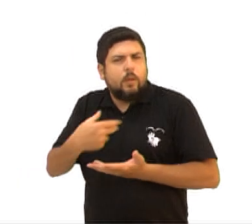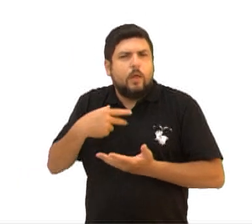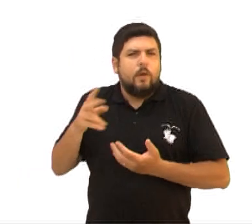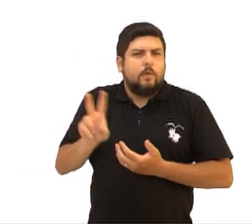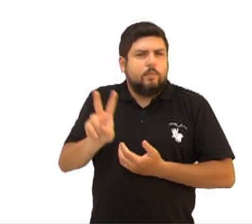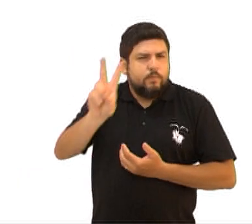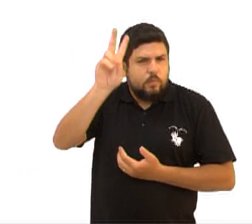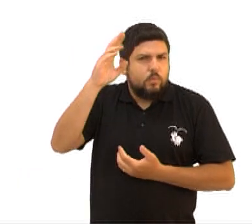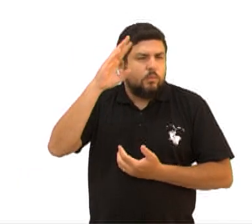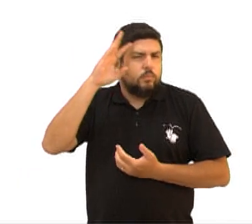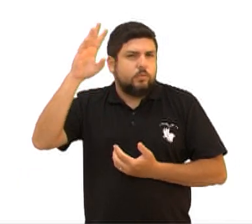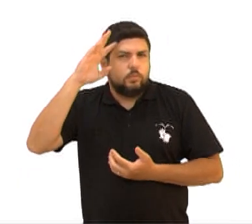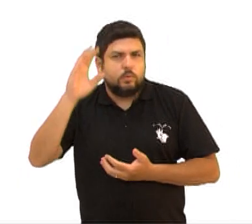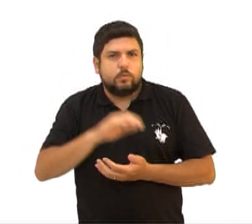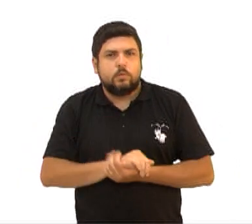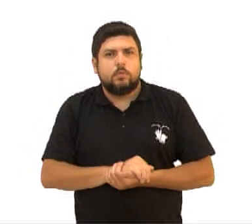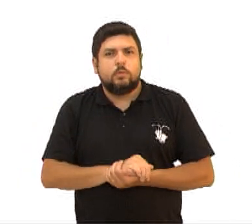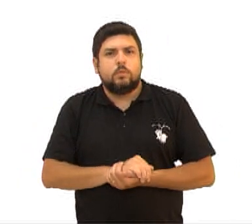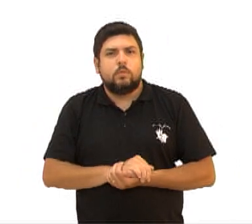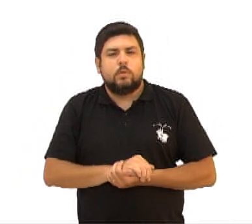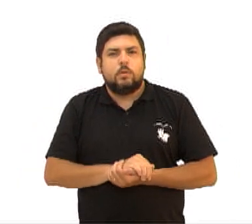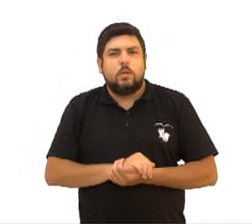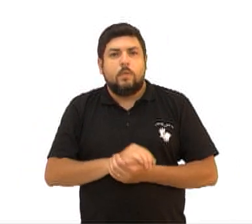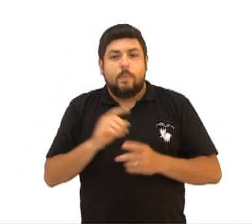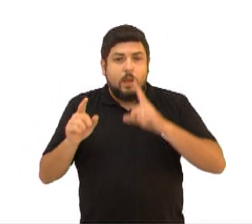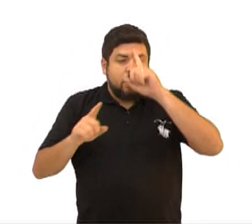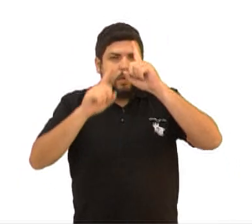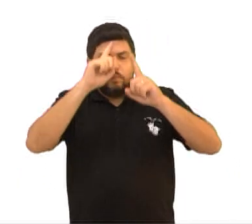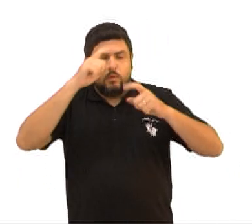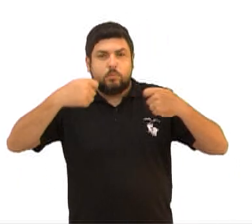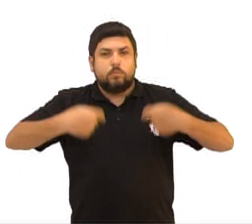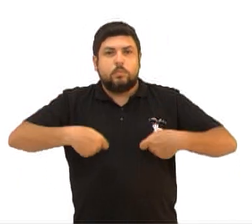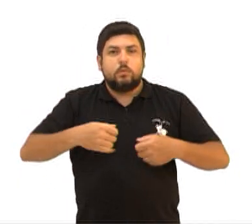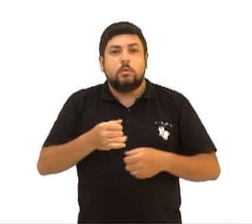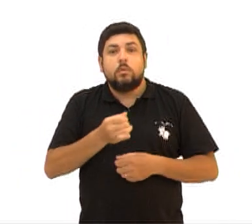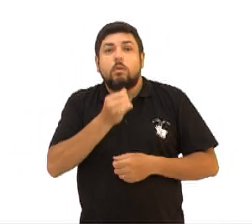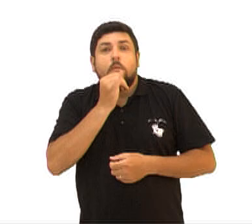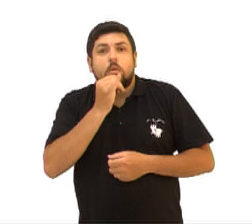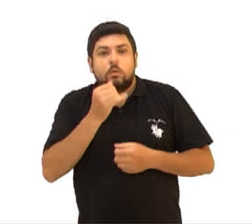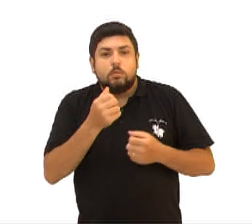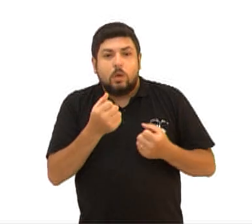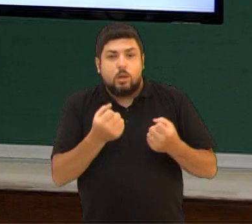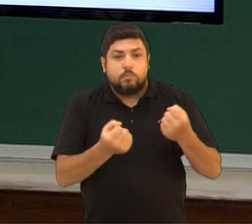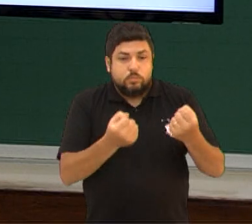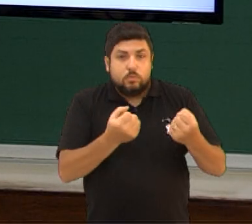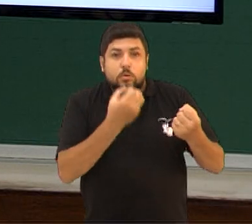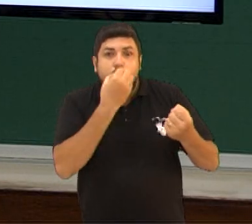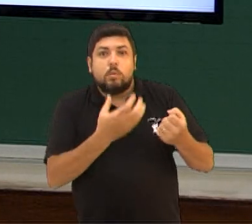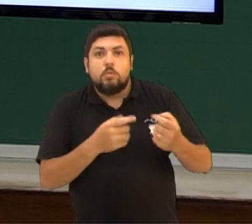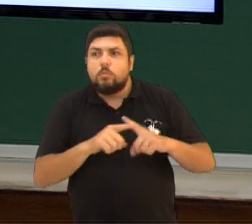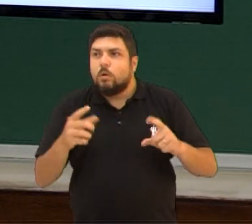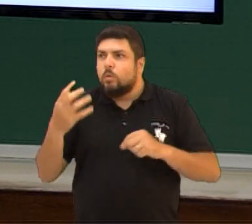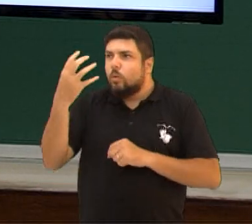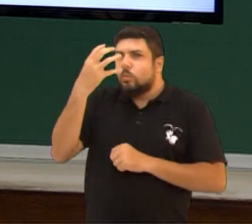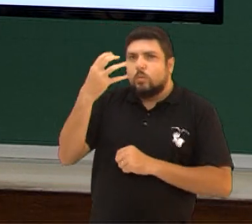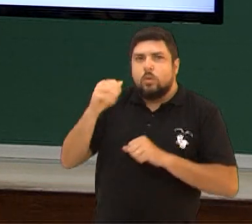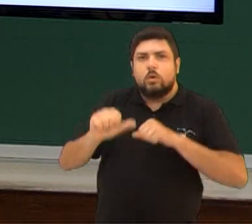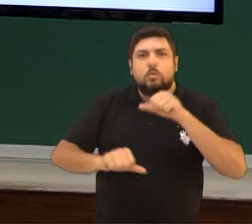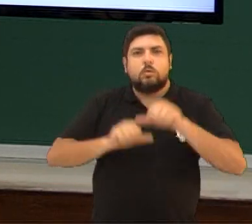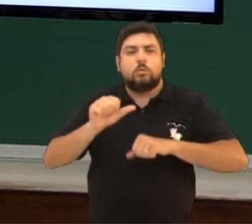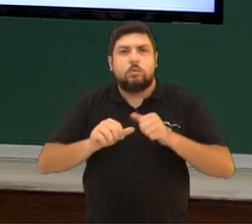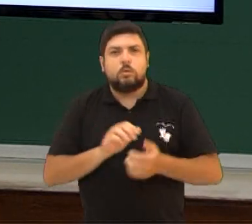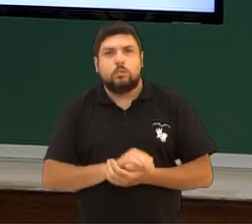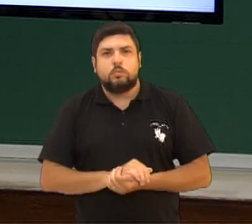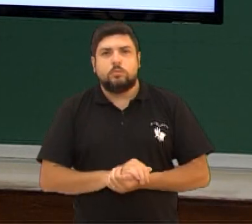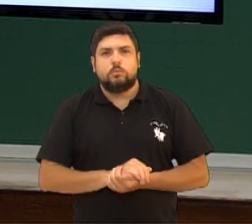São criadas necessidades. Por que eu preciso trocar de carro, se o meu carro ainda funciona? Ok? Tudo em